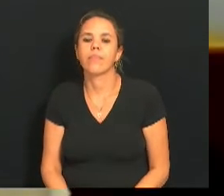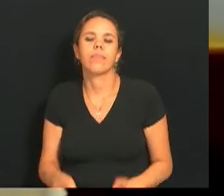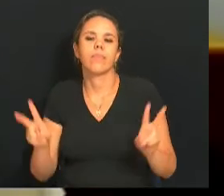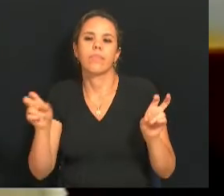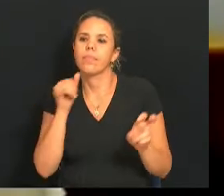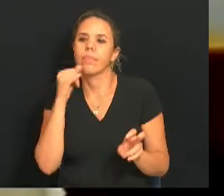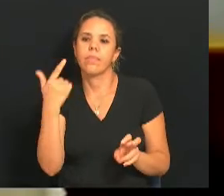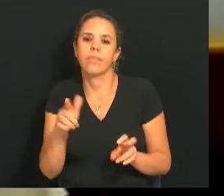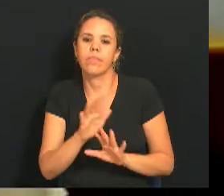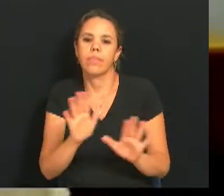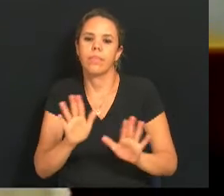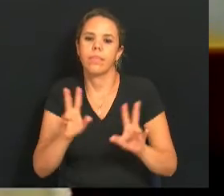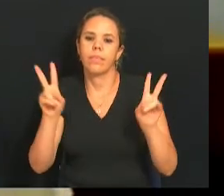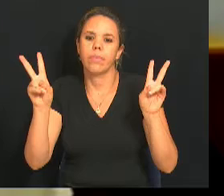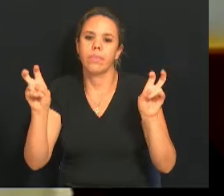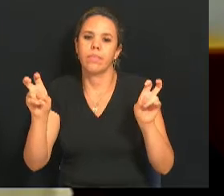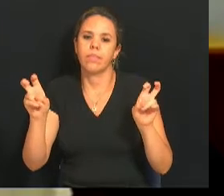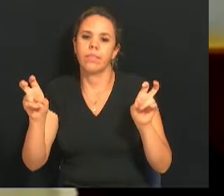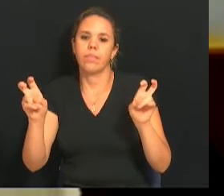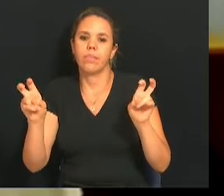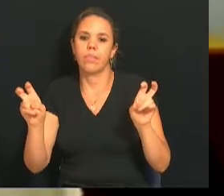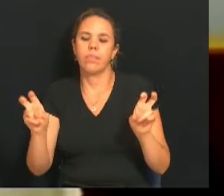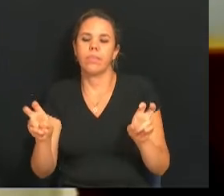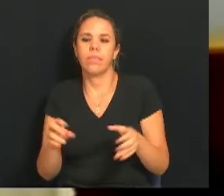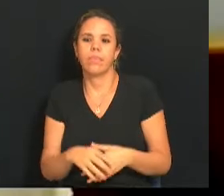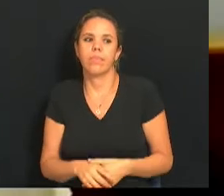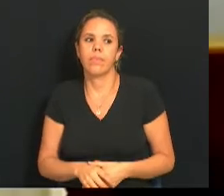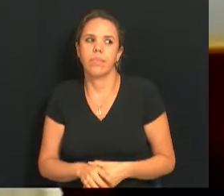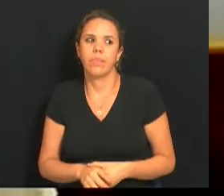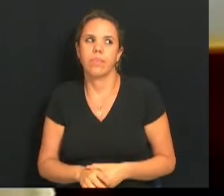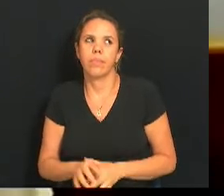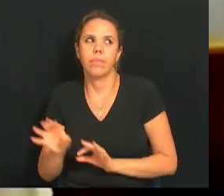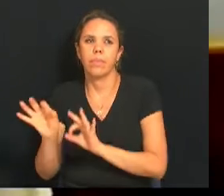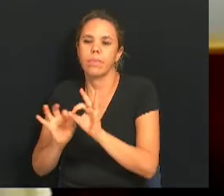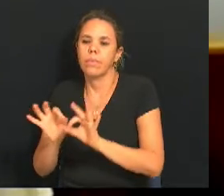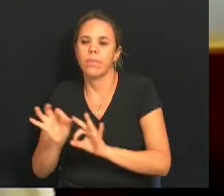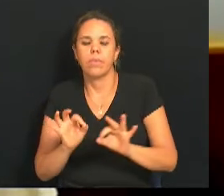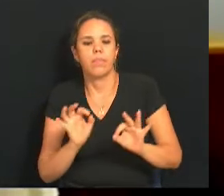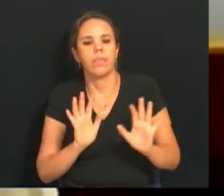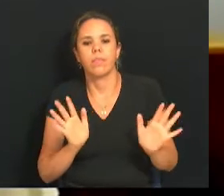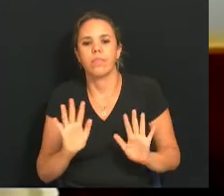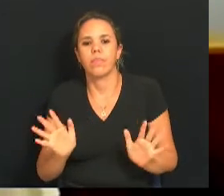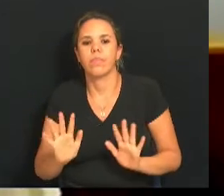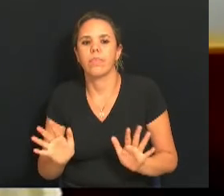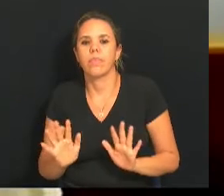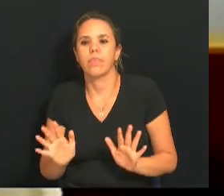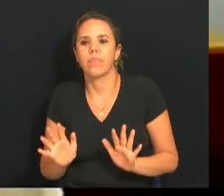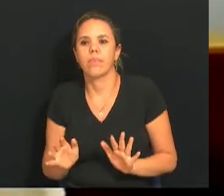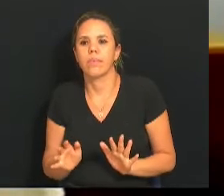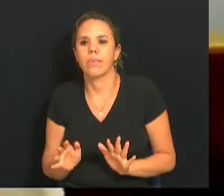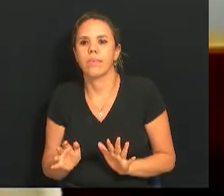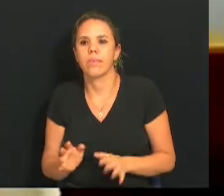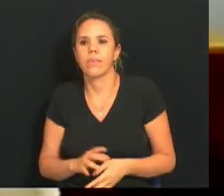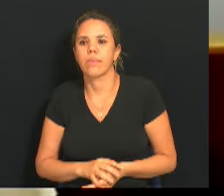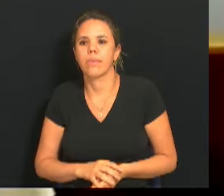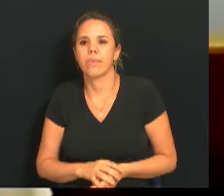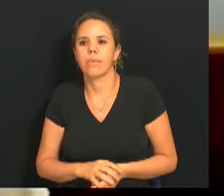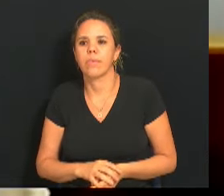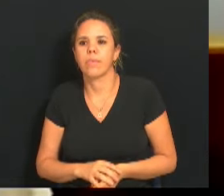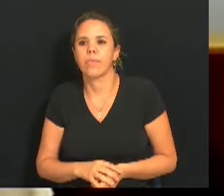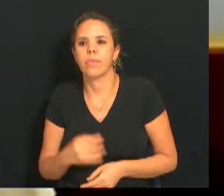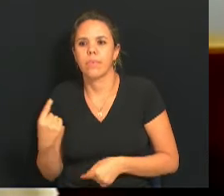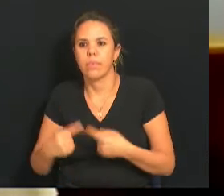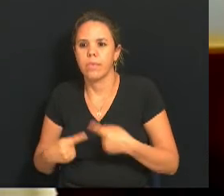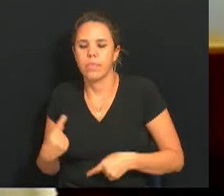suas relações e da organização e da organicidade na produção da política